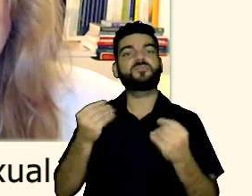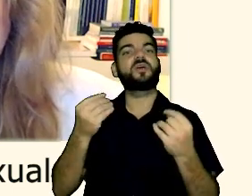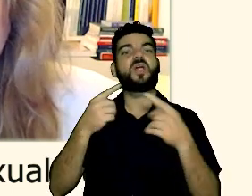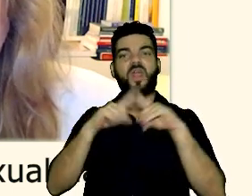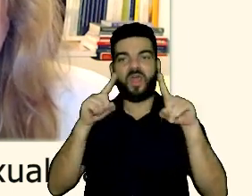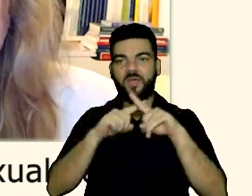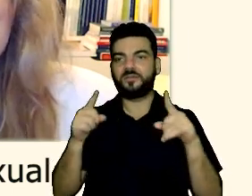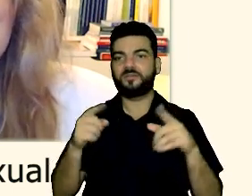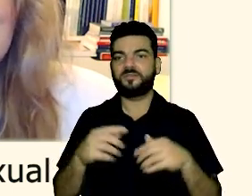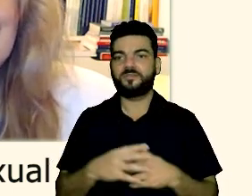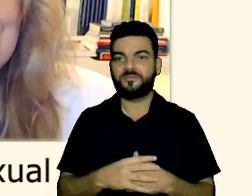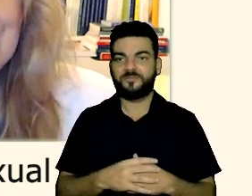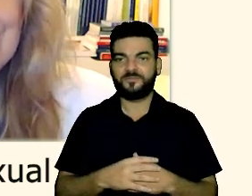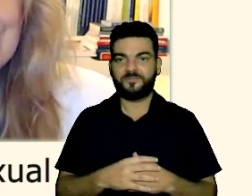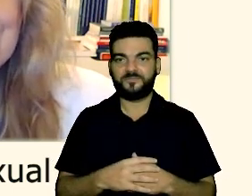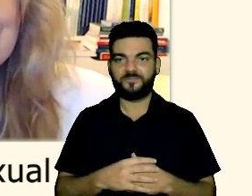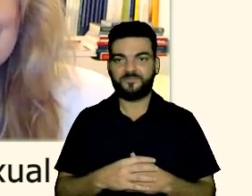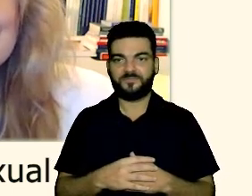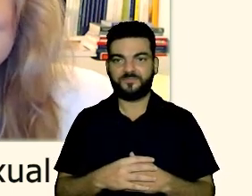os homens, né?